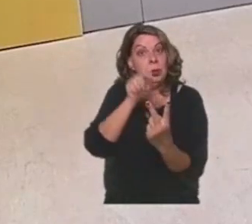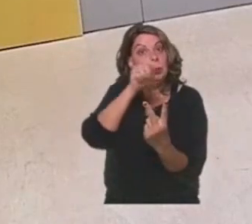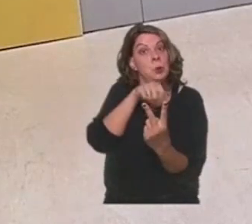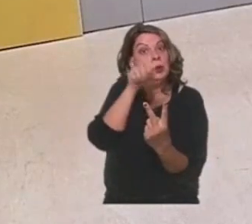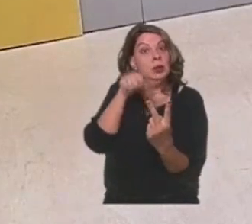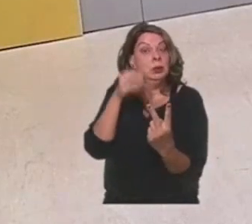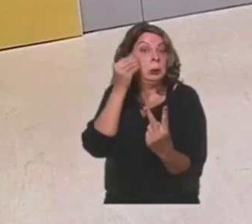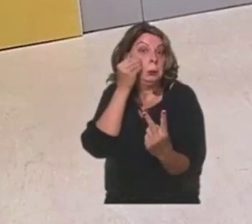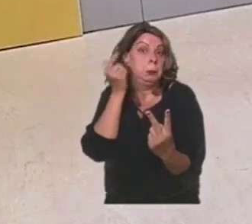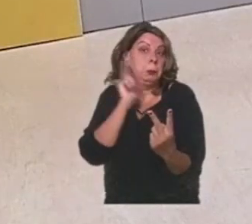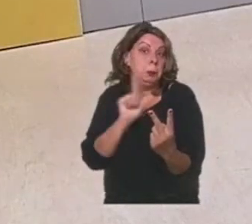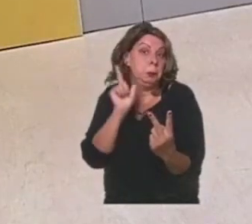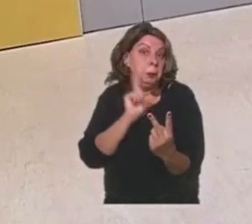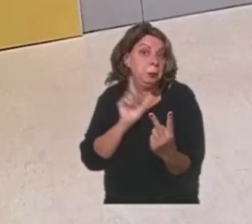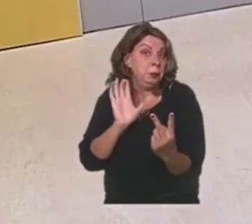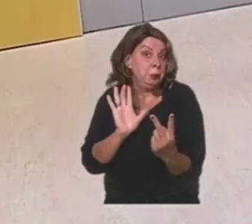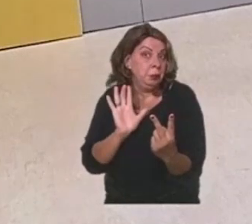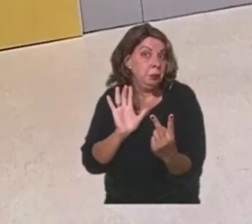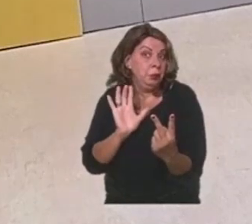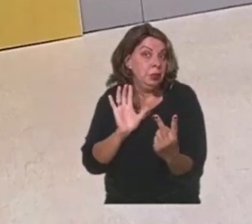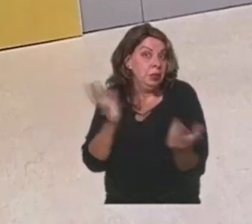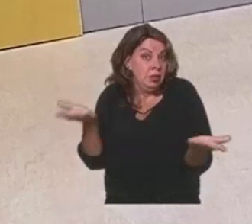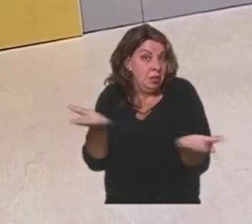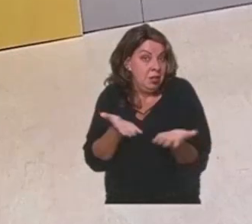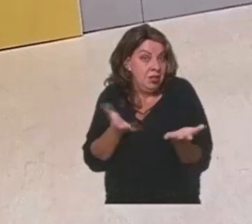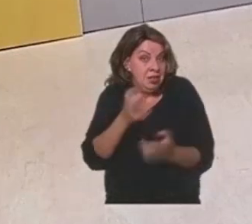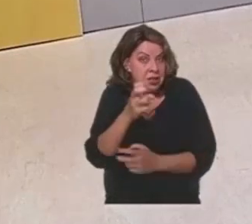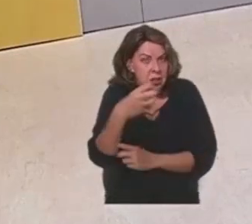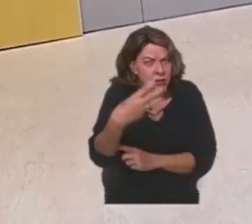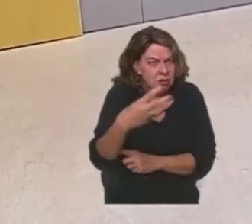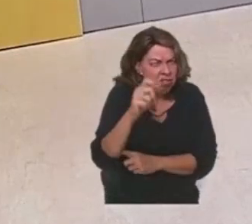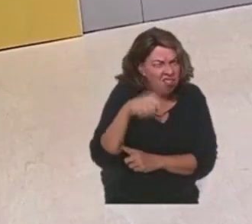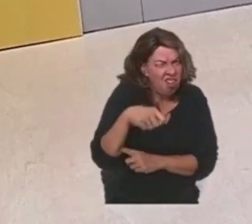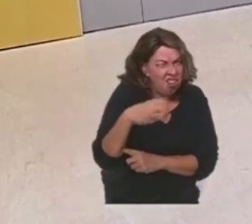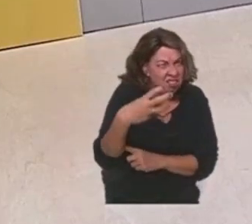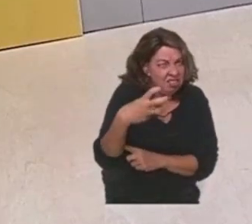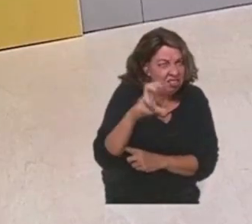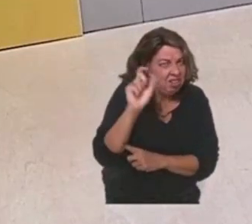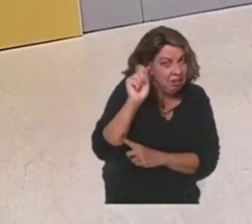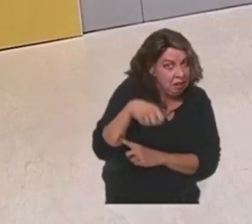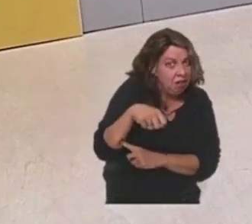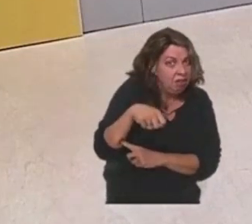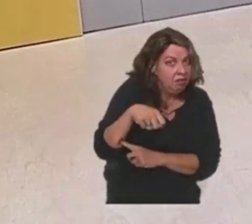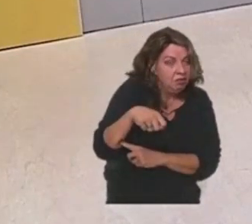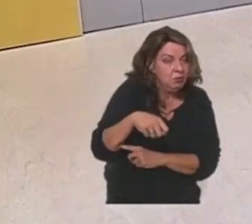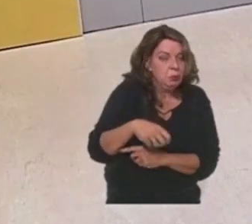de contemplados. Será que sai com a bolinha de número 53? 53?